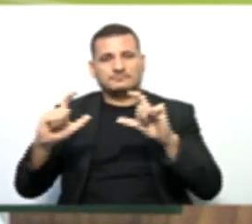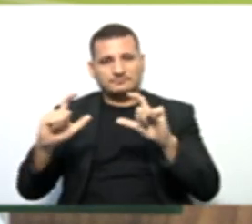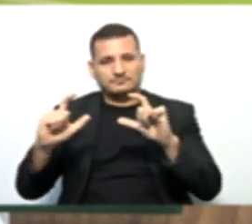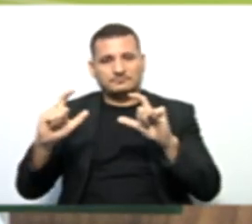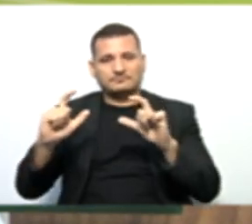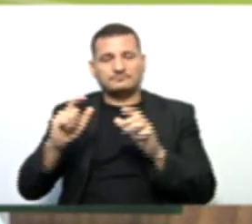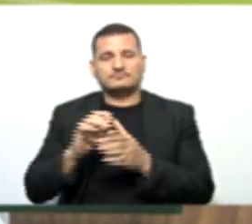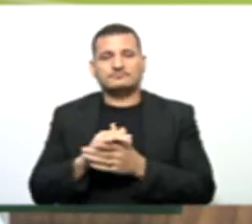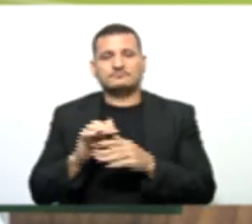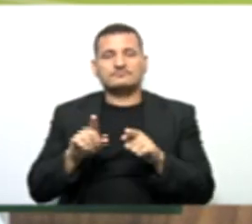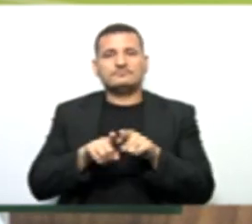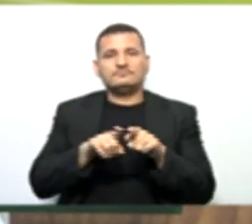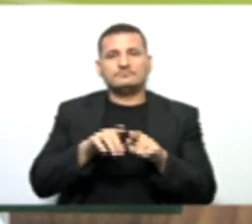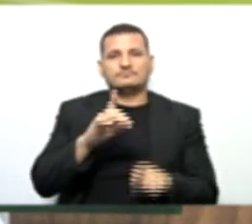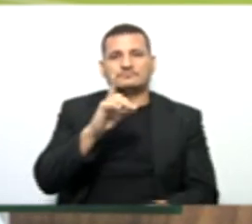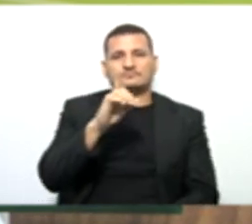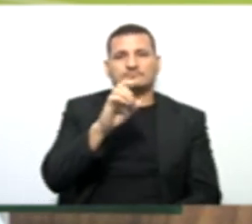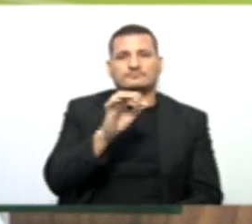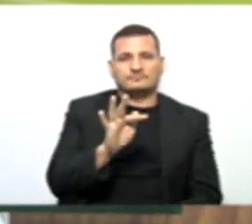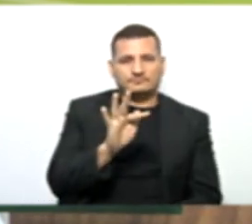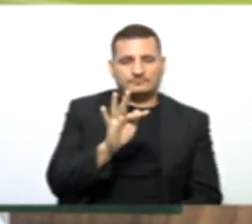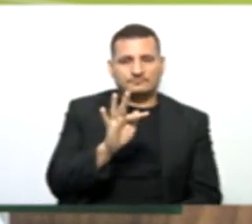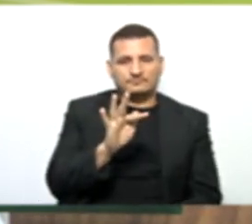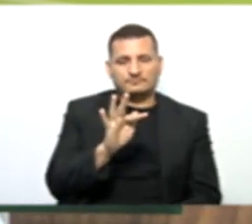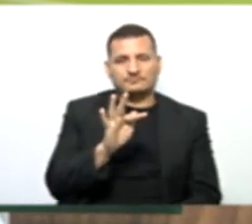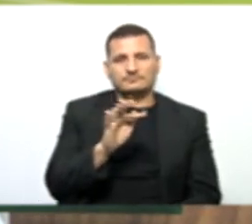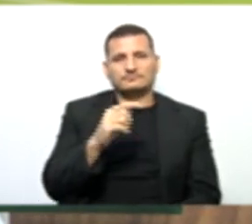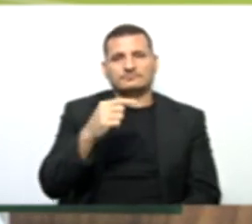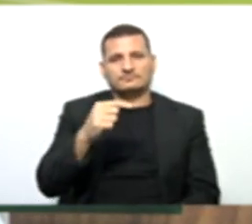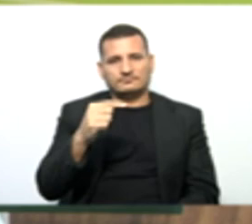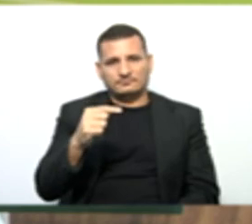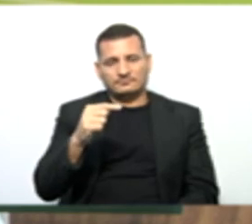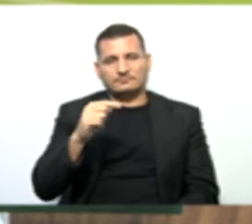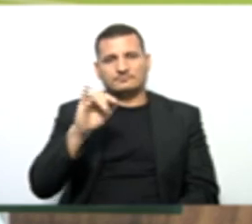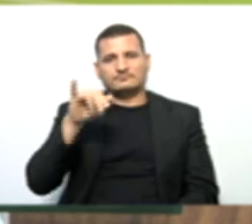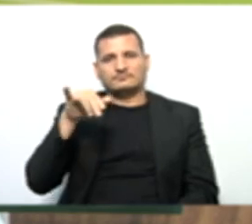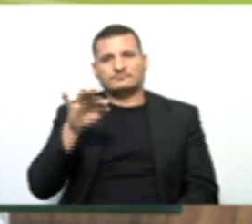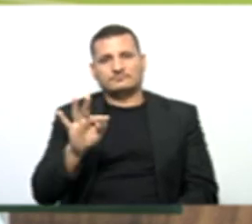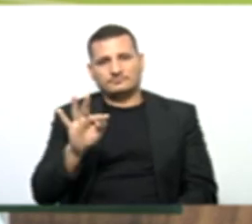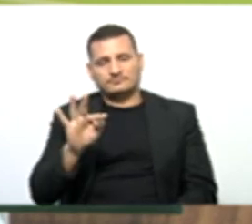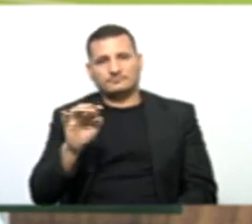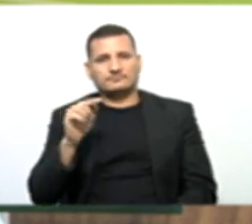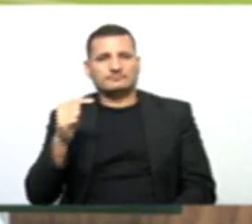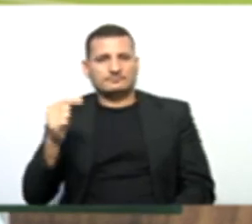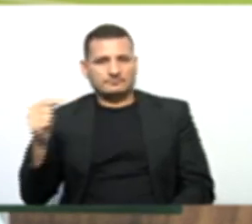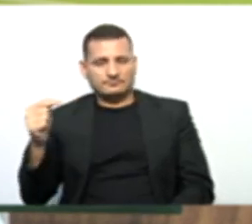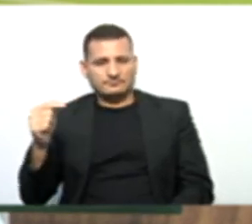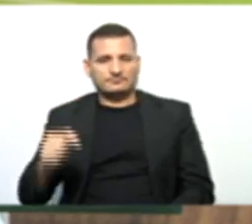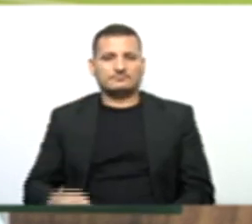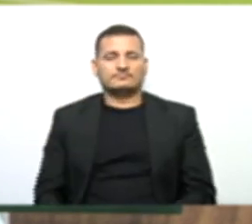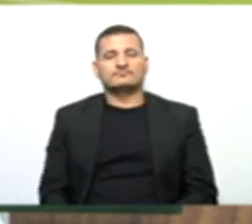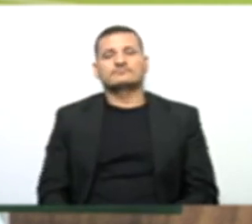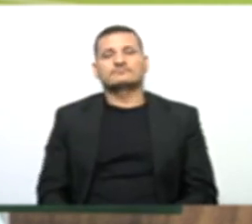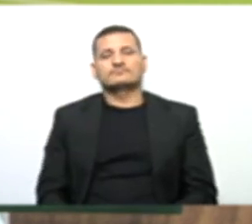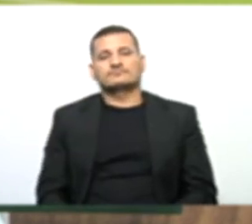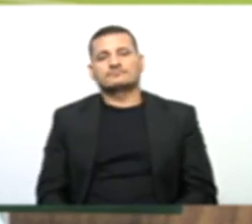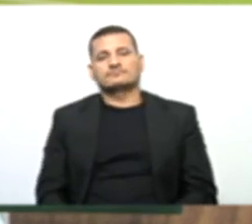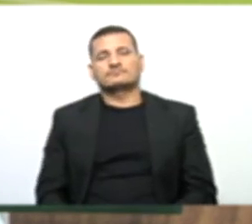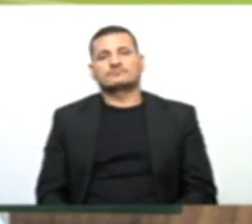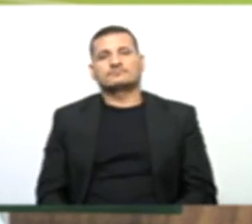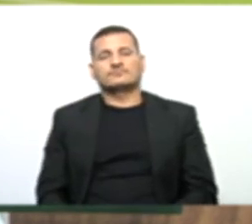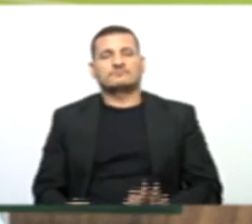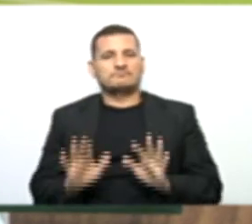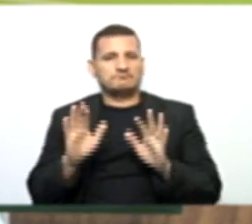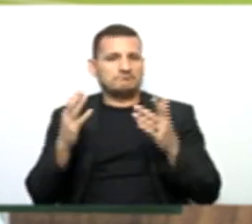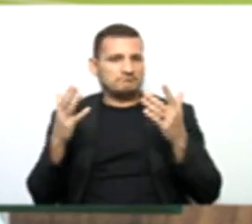espaço entre o def e o init, né? Def, espaço, underline, underline, init. Mas parabéns